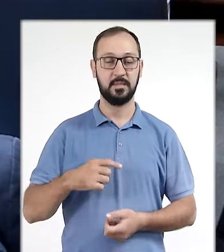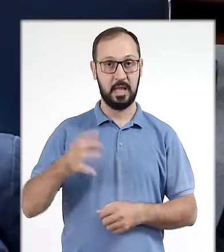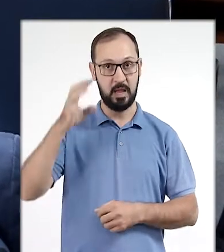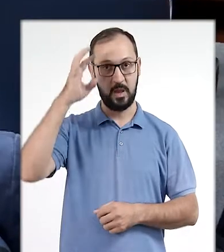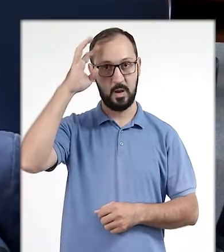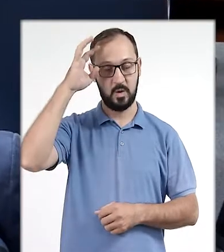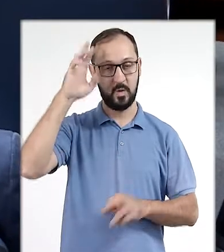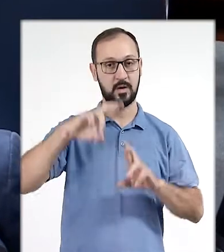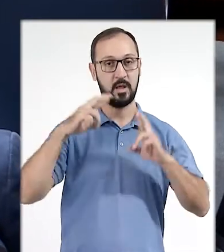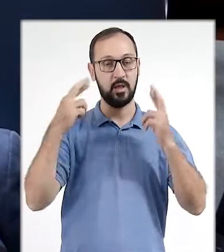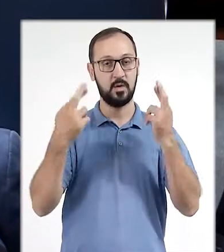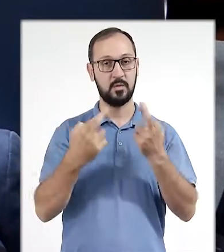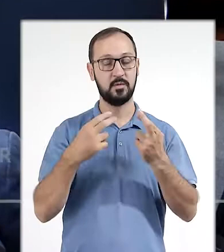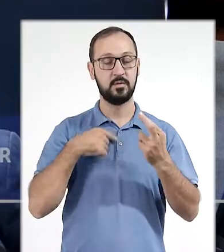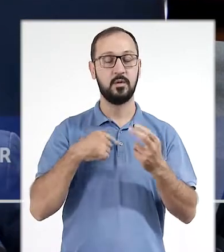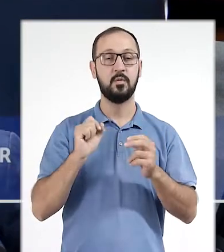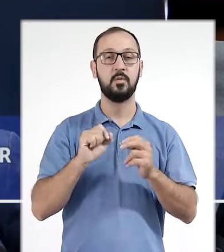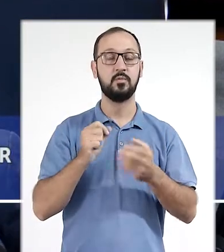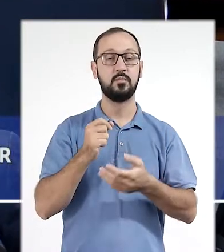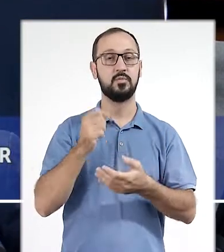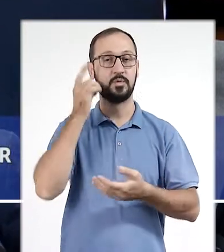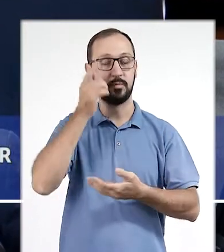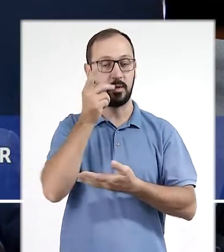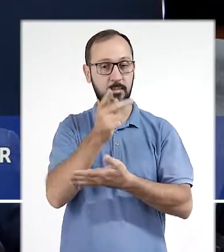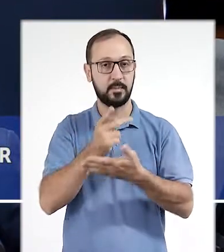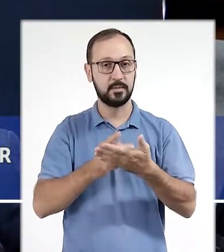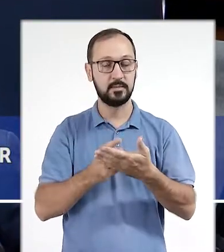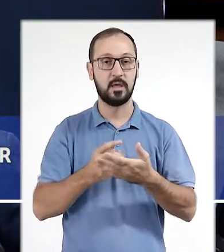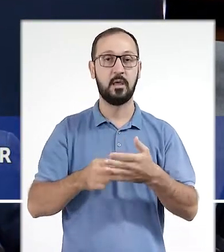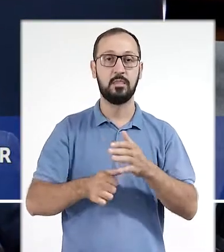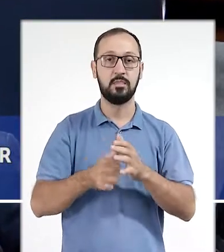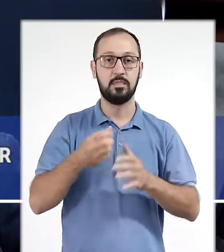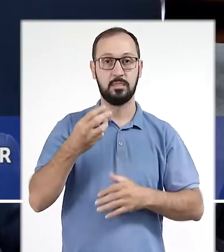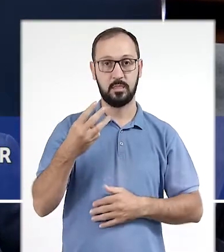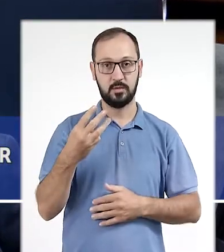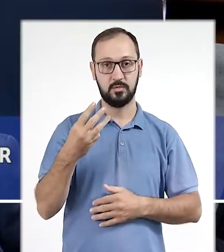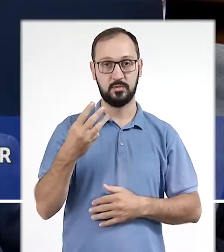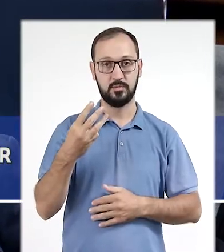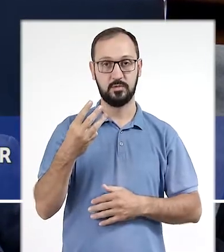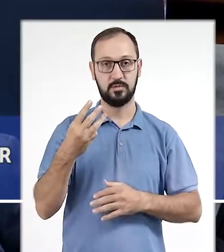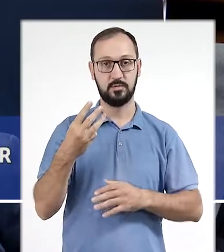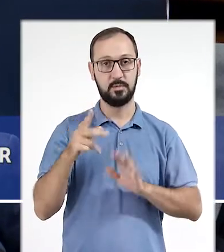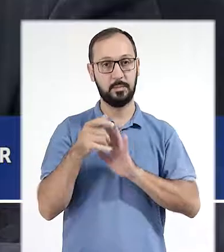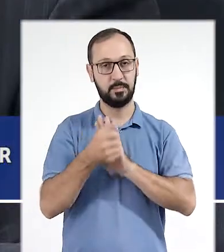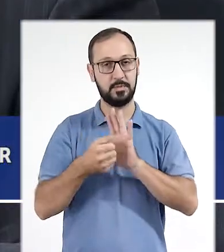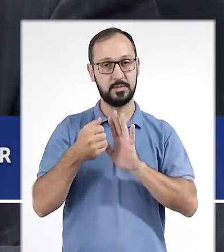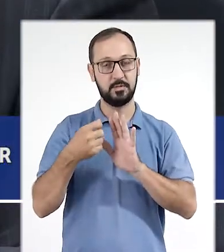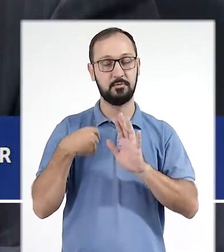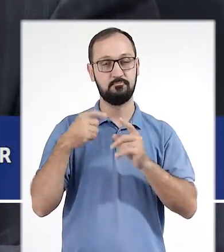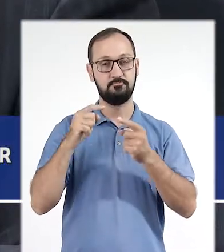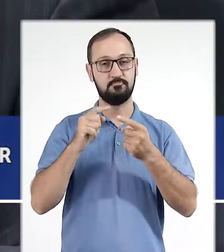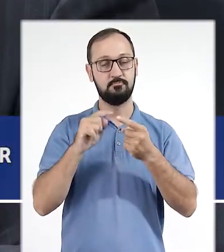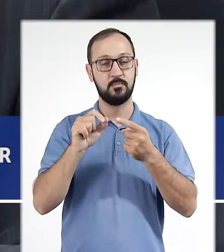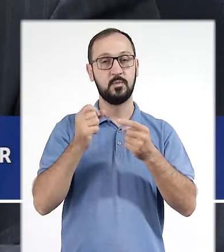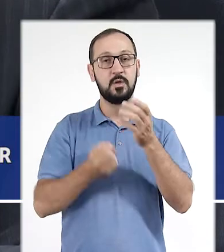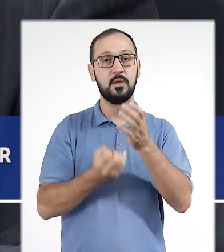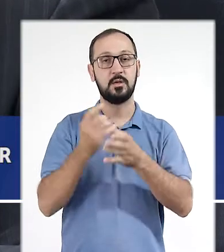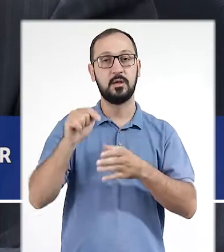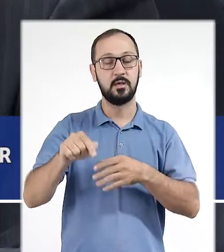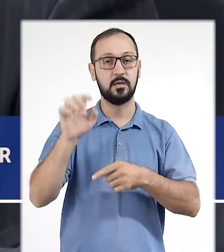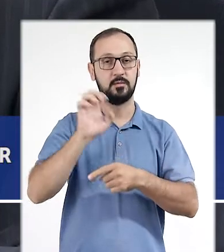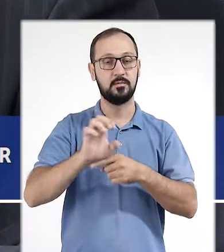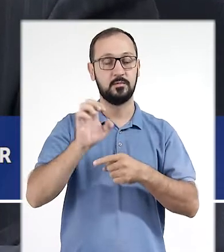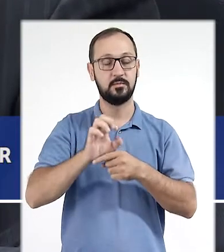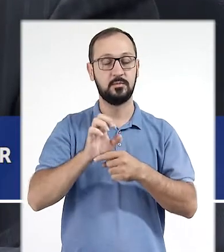Durante a reunião dessa quarta-feira, os deputados deram parecer favorável a 13 projetos. Entre eles, o que cria